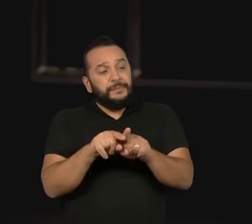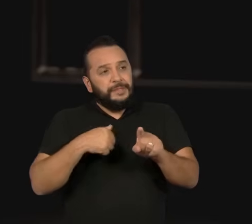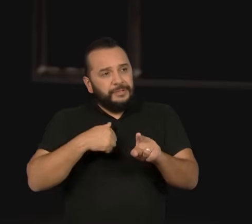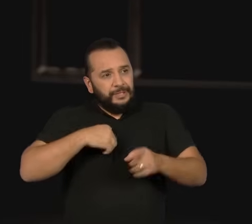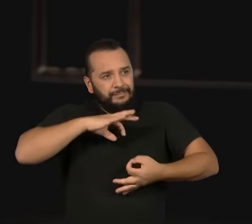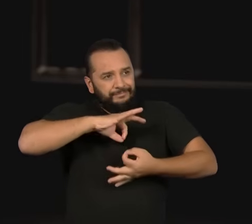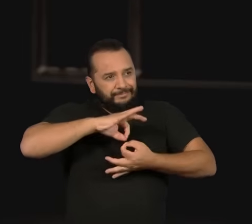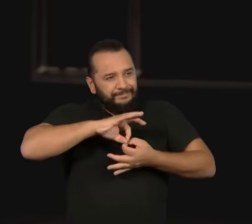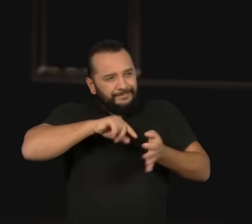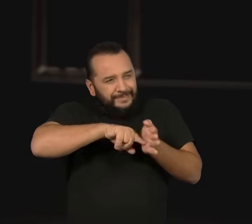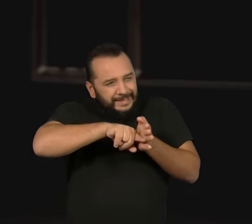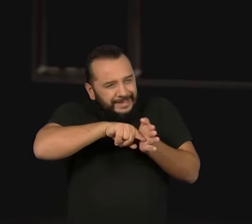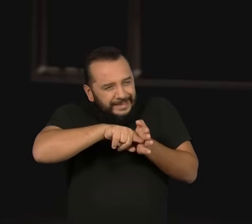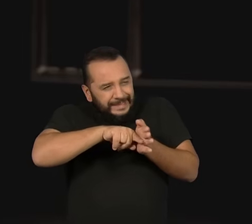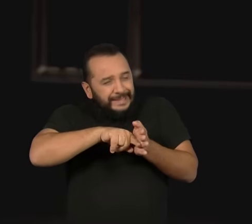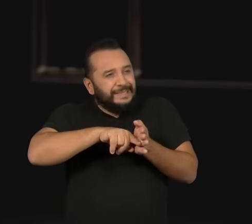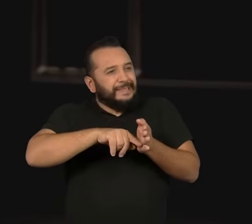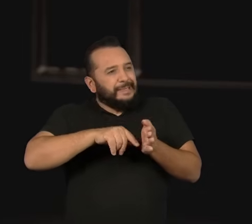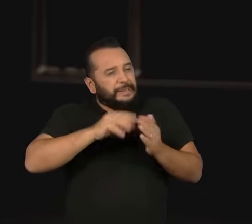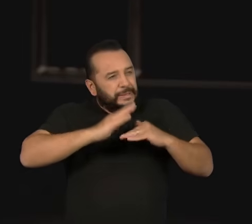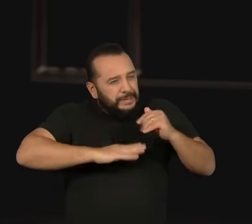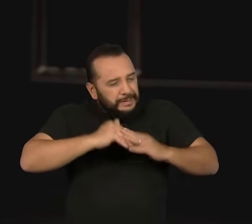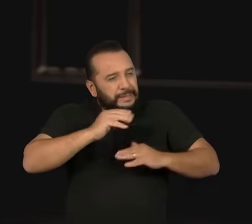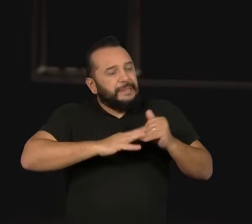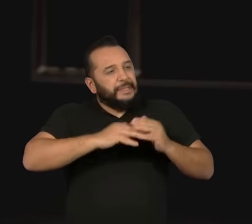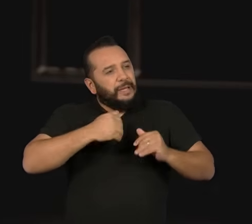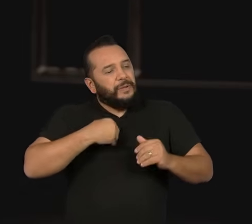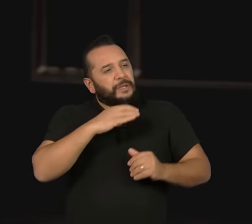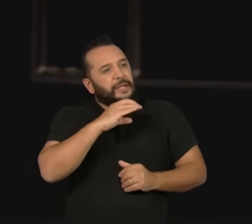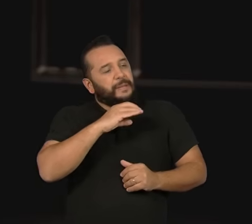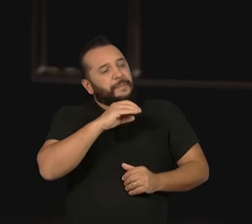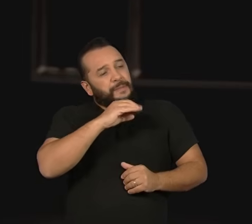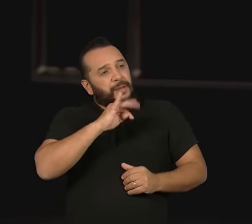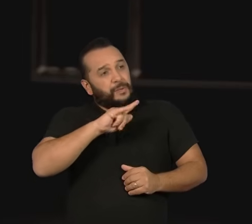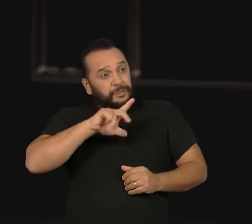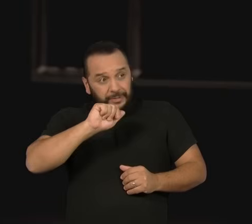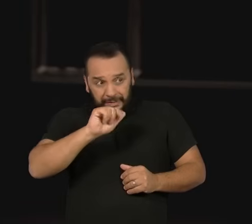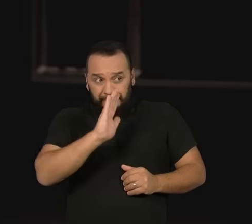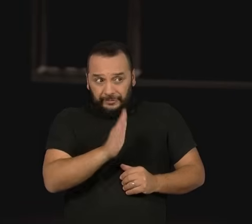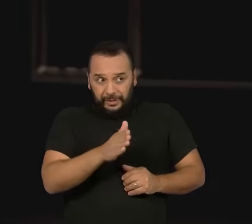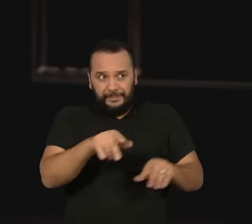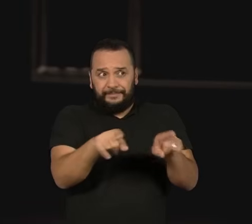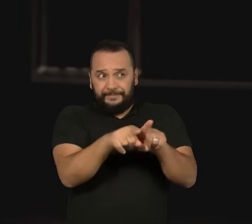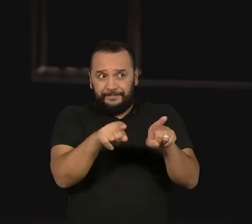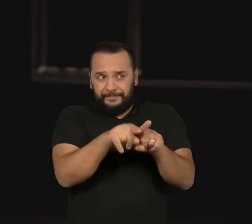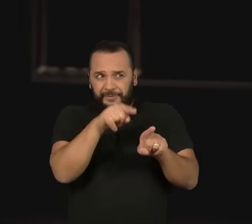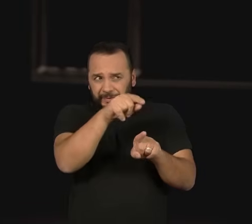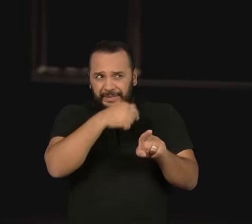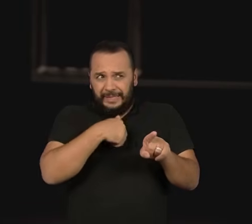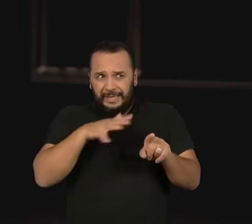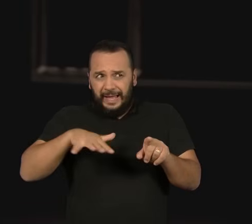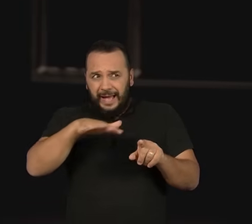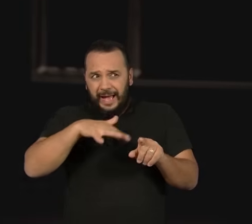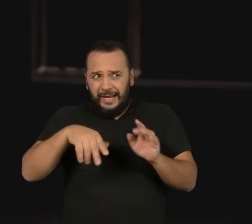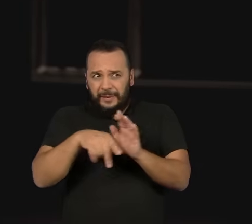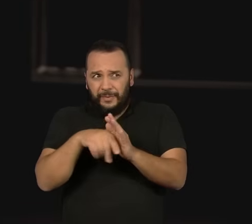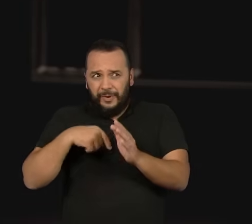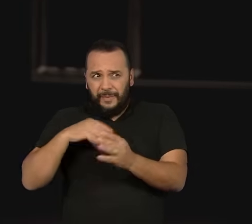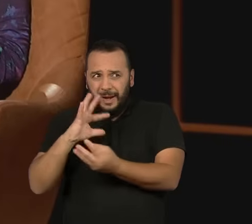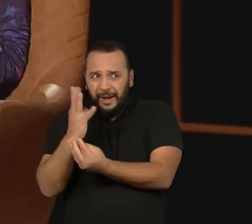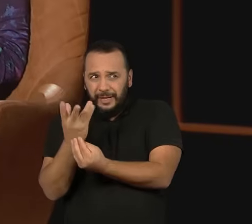Ou seja, você sempre esteve aí imersa num ambiente, assim, predominantemente artístico e